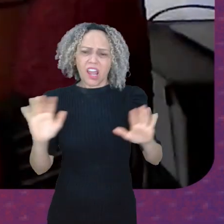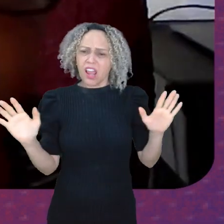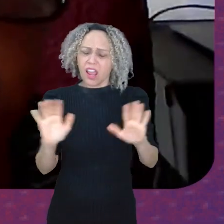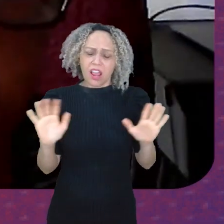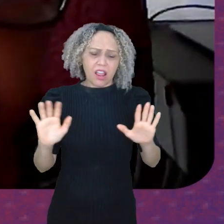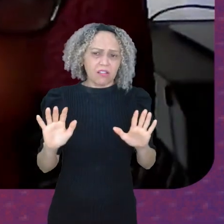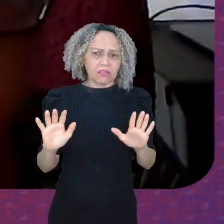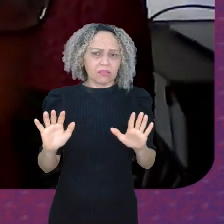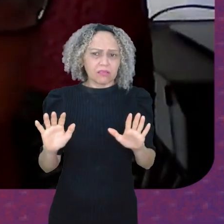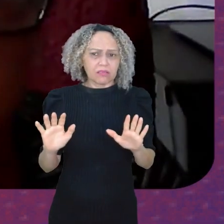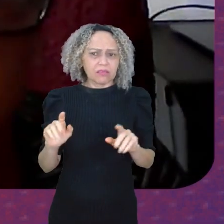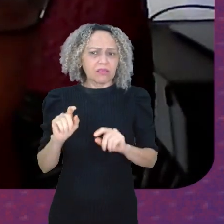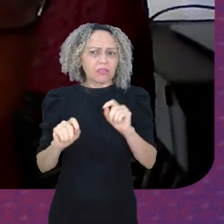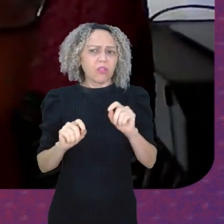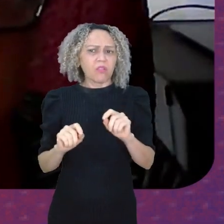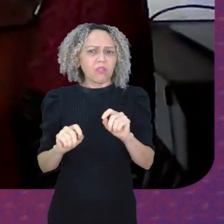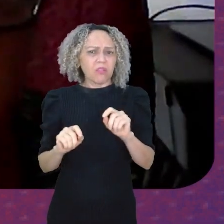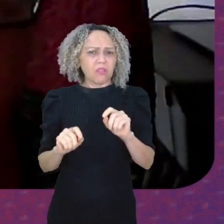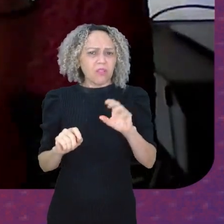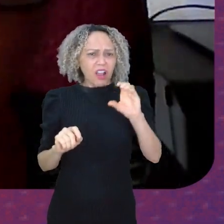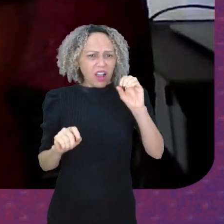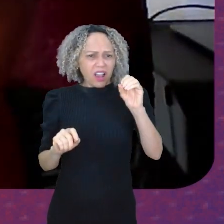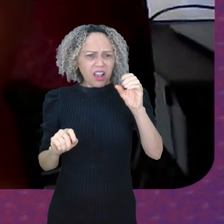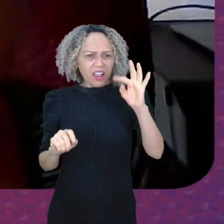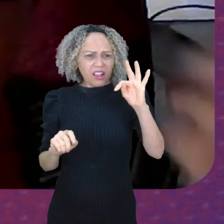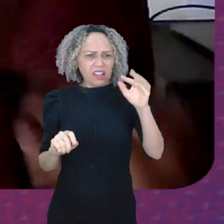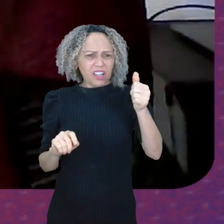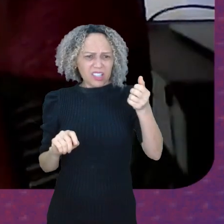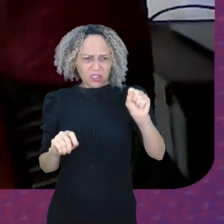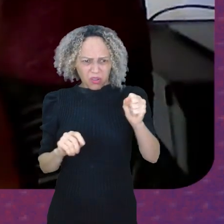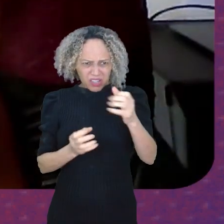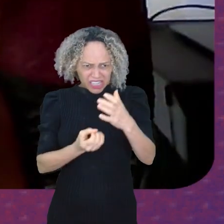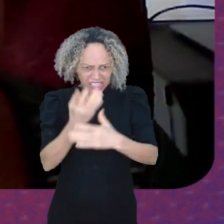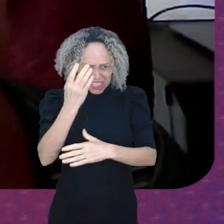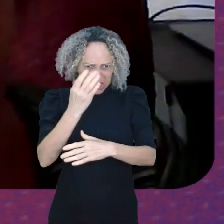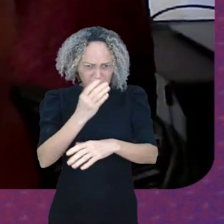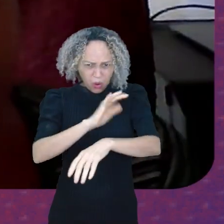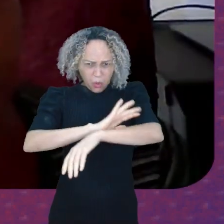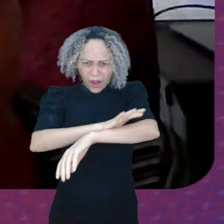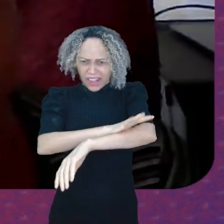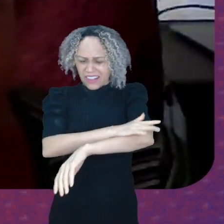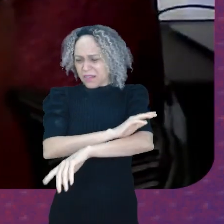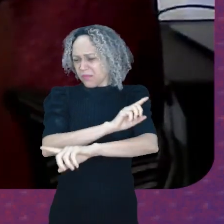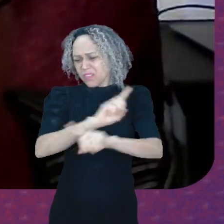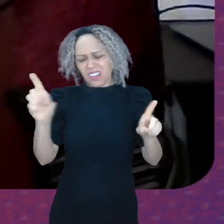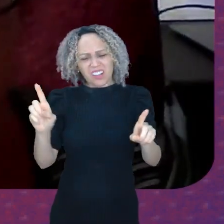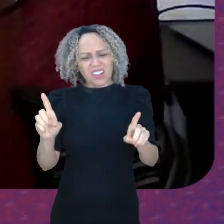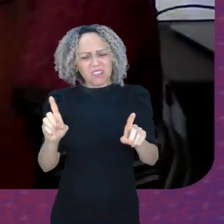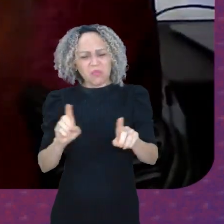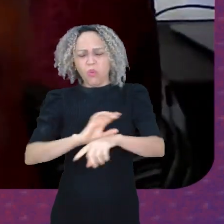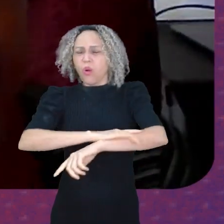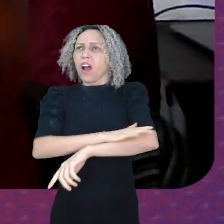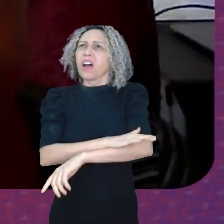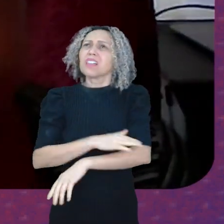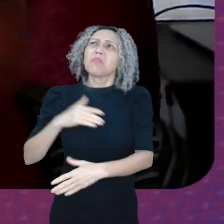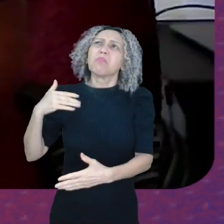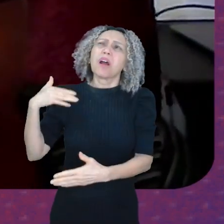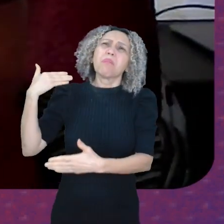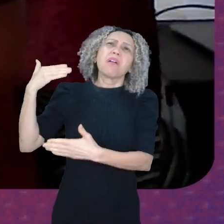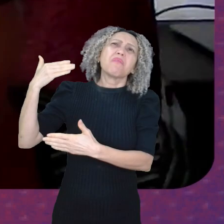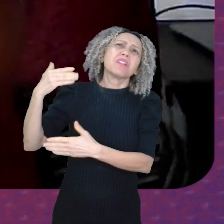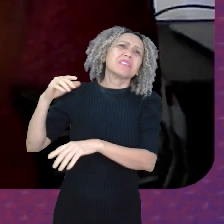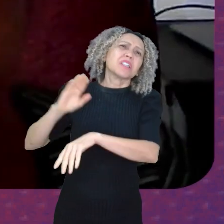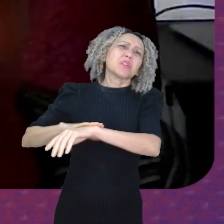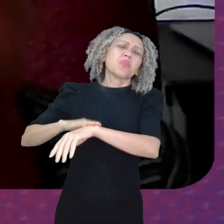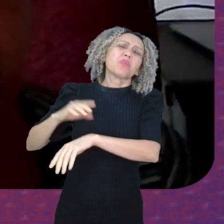a descoberta do Brasil. E os governos têm obrigação de atender mais